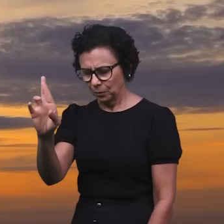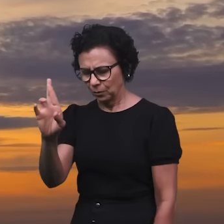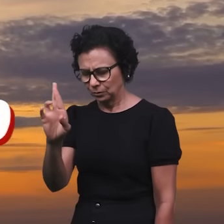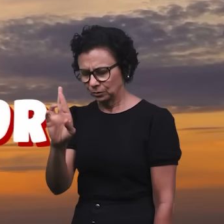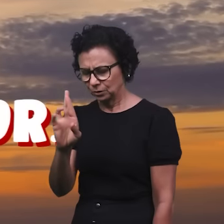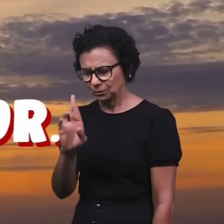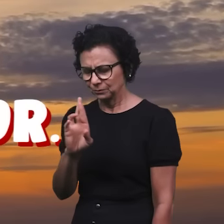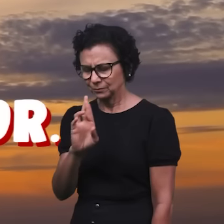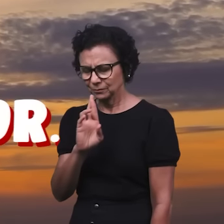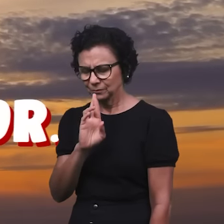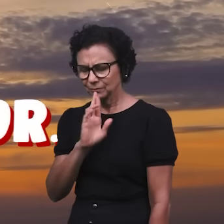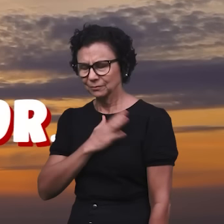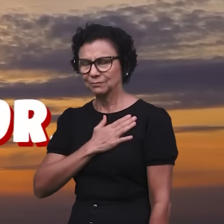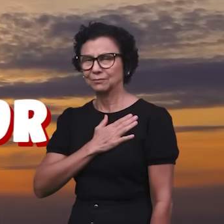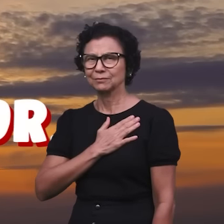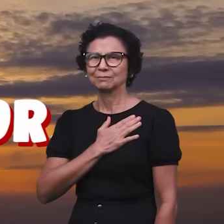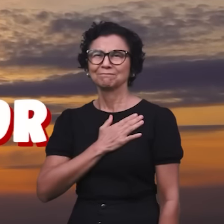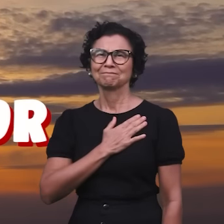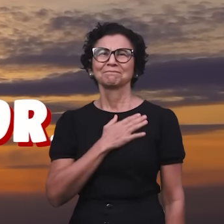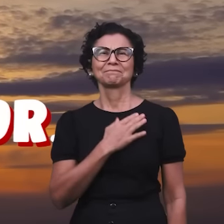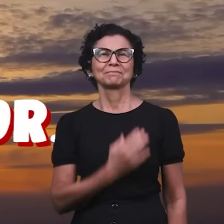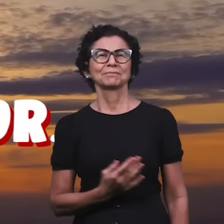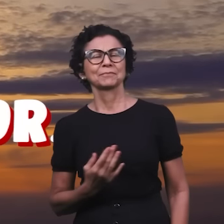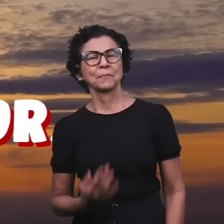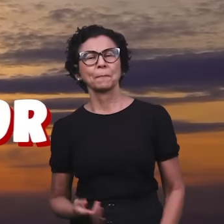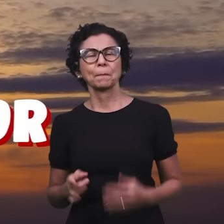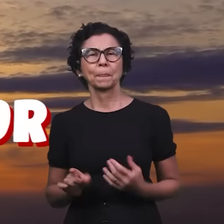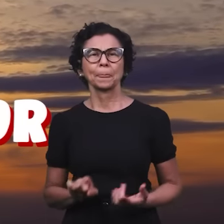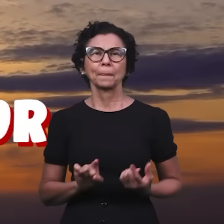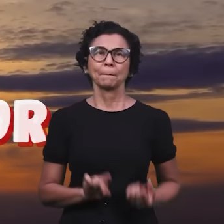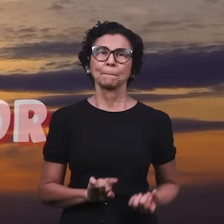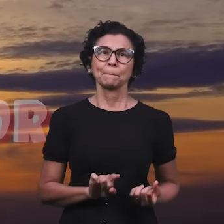que atende ao meu clamor.